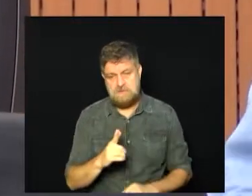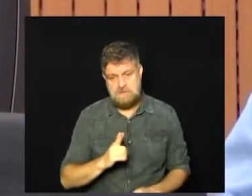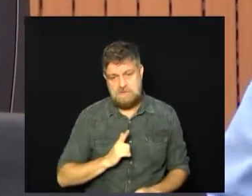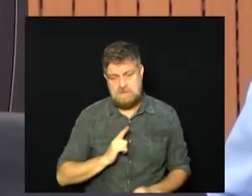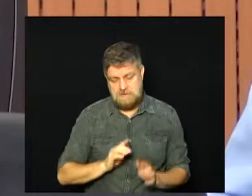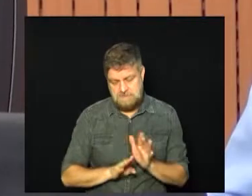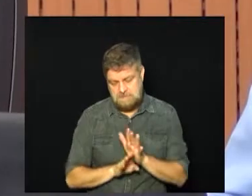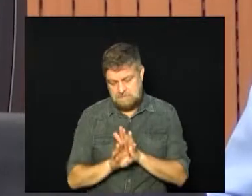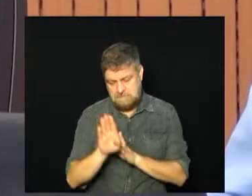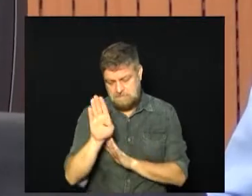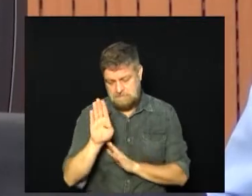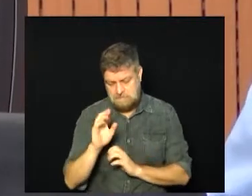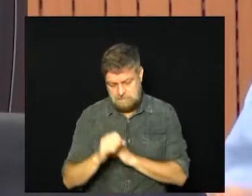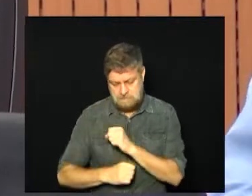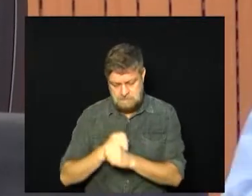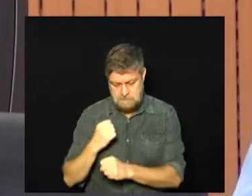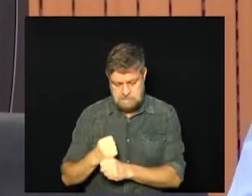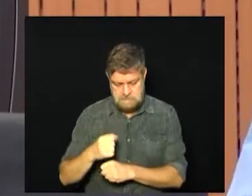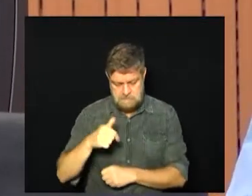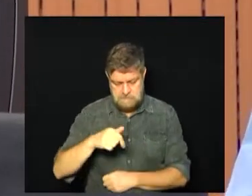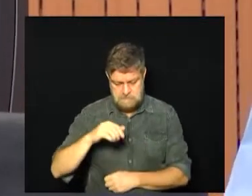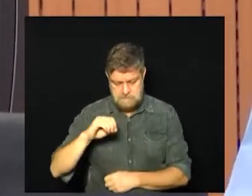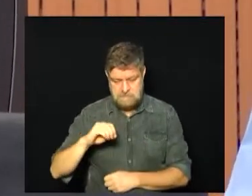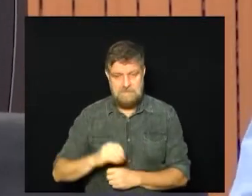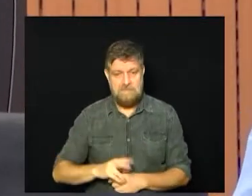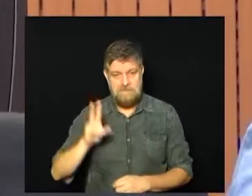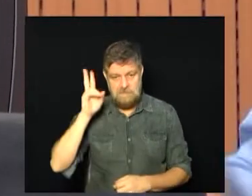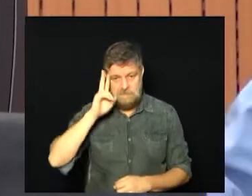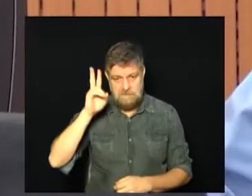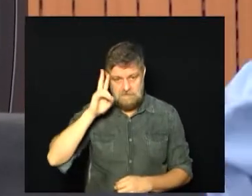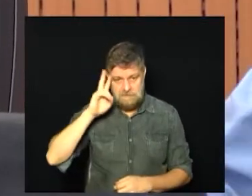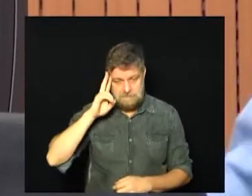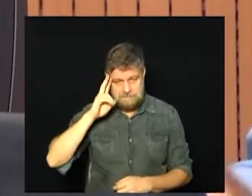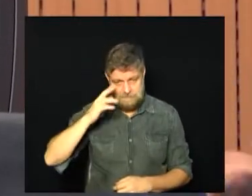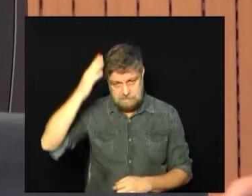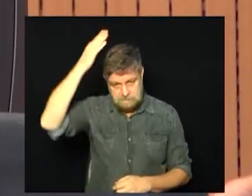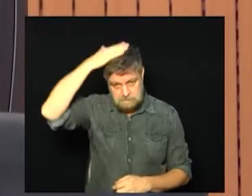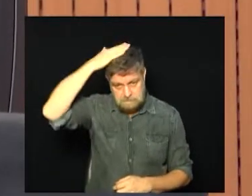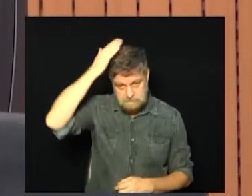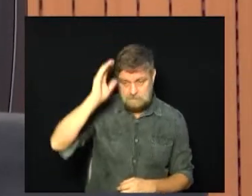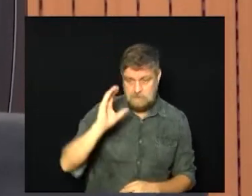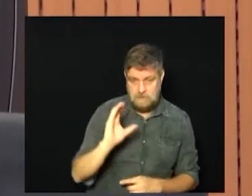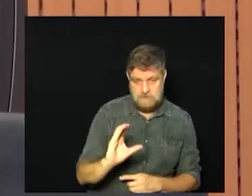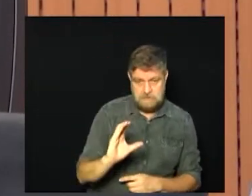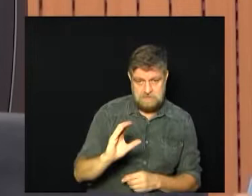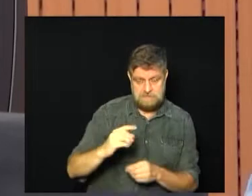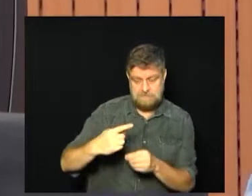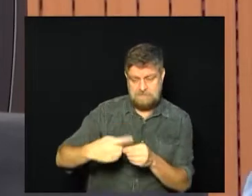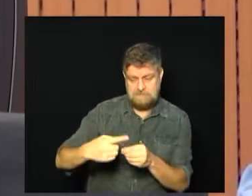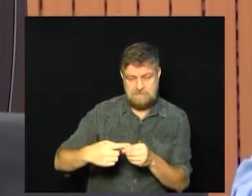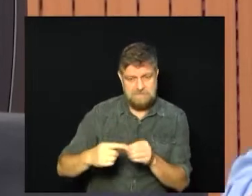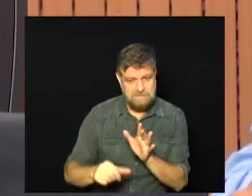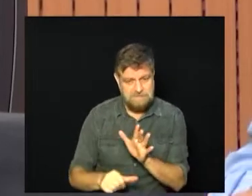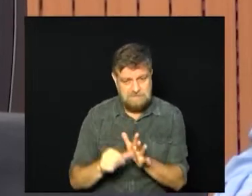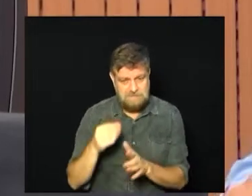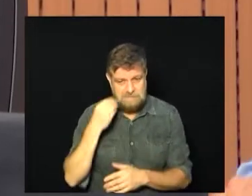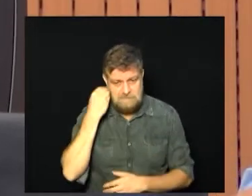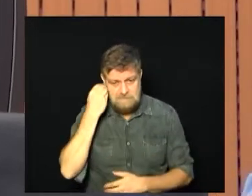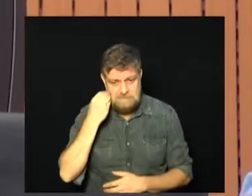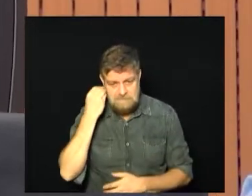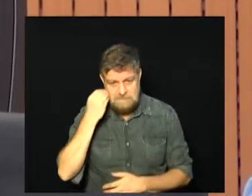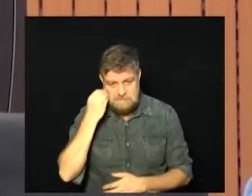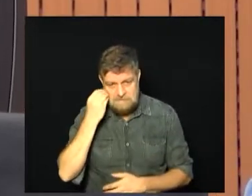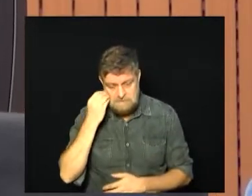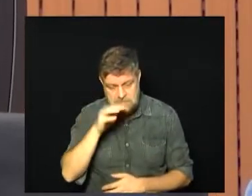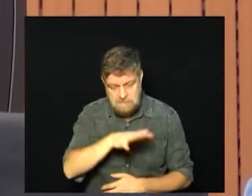anos 70, e, de novo, Curitiba é uma cidade muito emblemática, né? As primeiras experiências de reconquista do